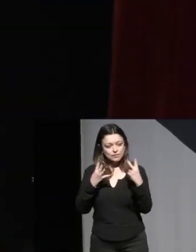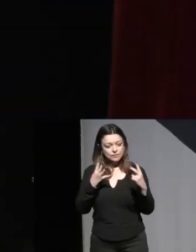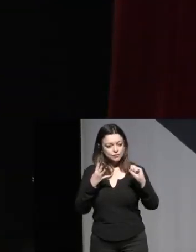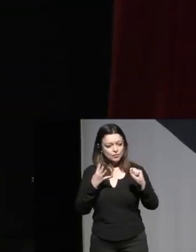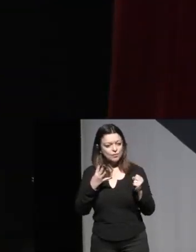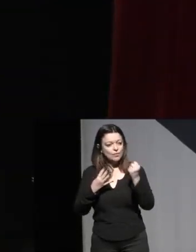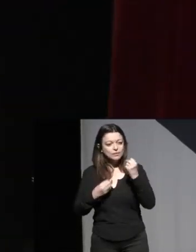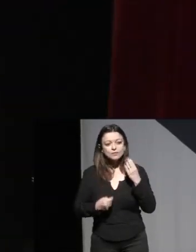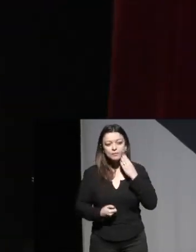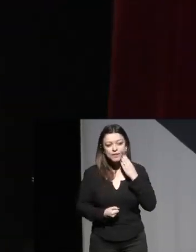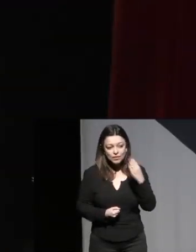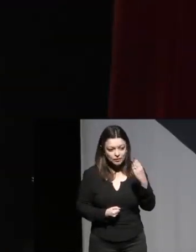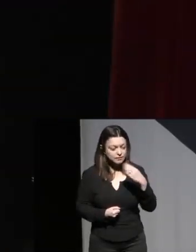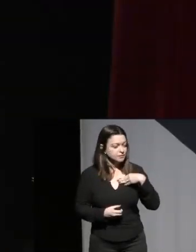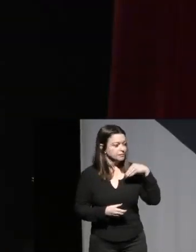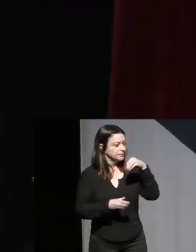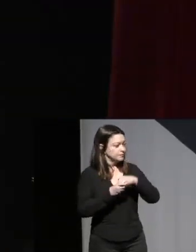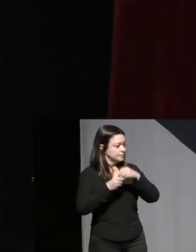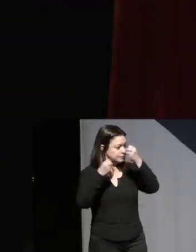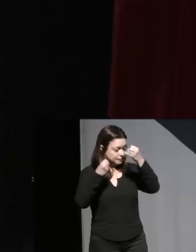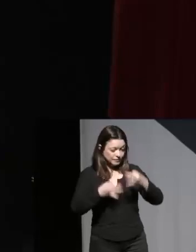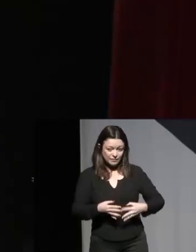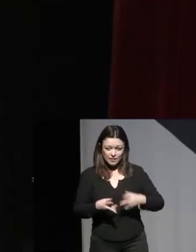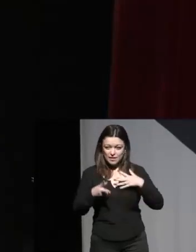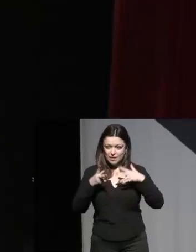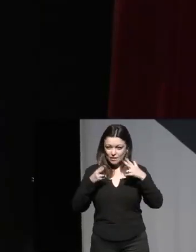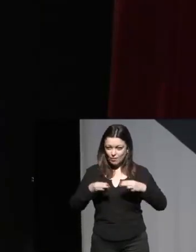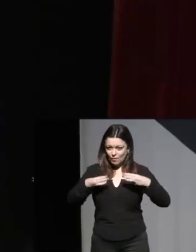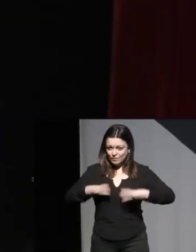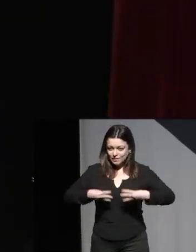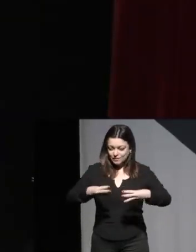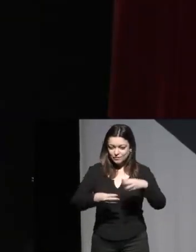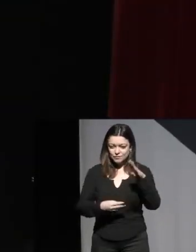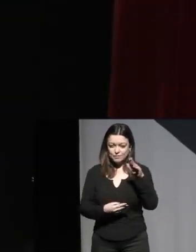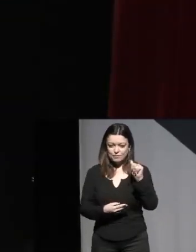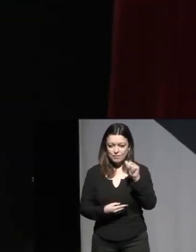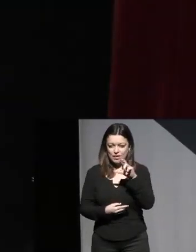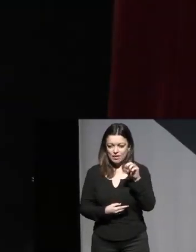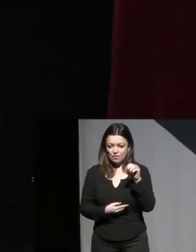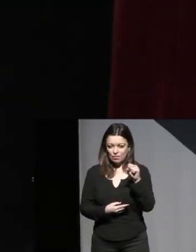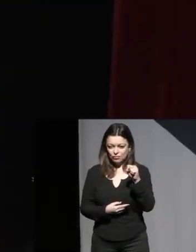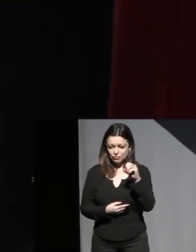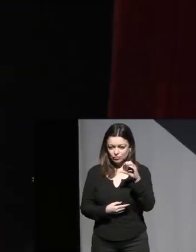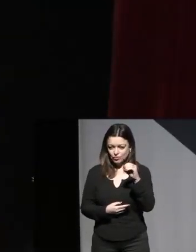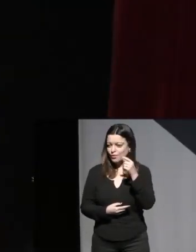ministro Barroso disse ontem, né, a questão de números